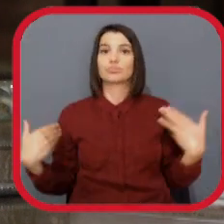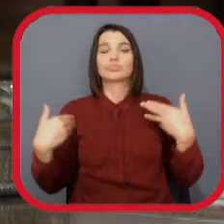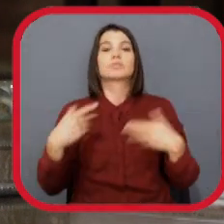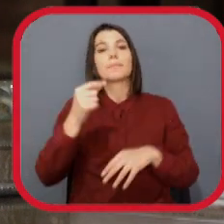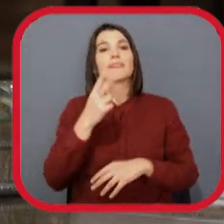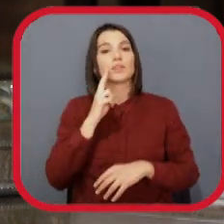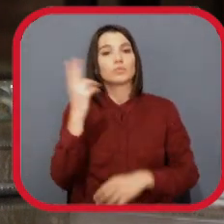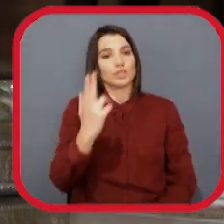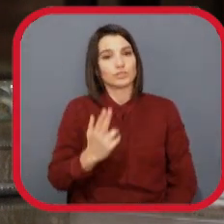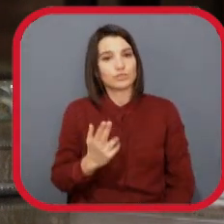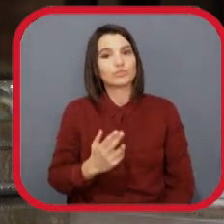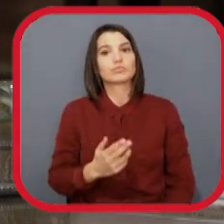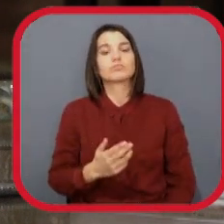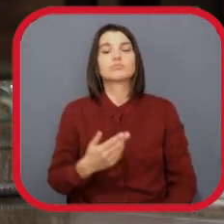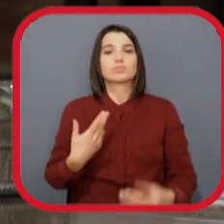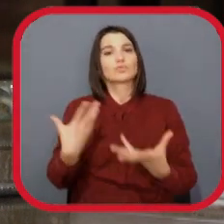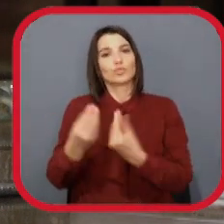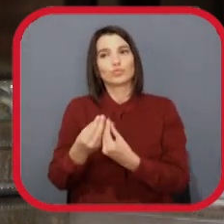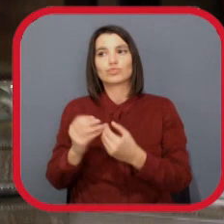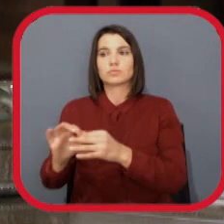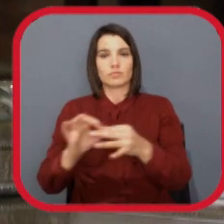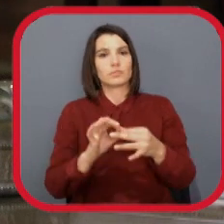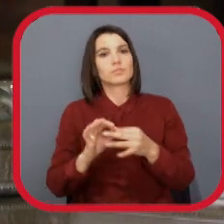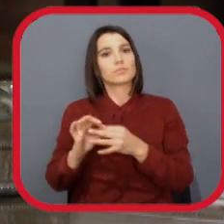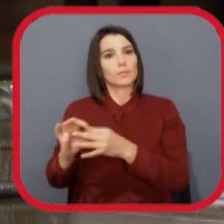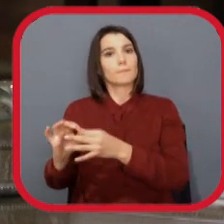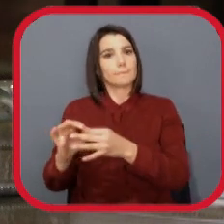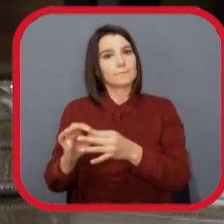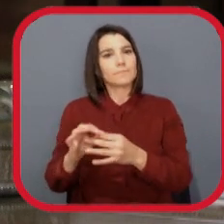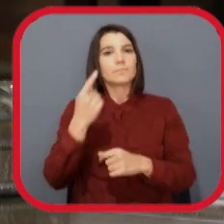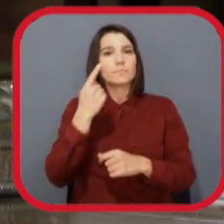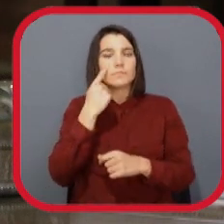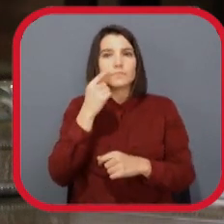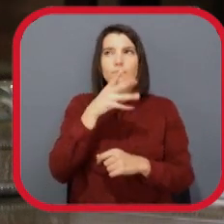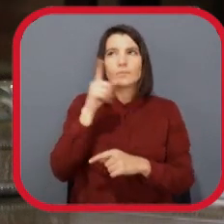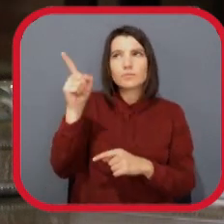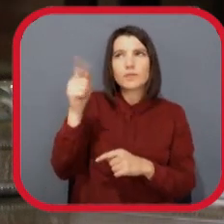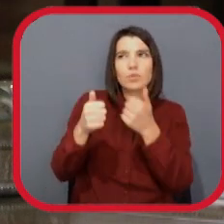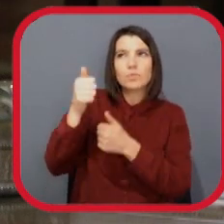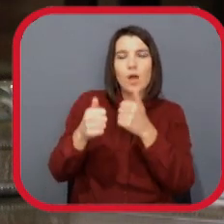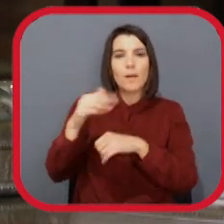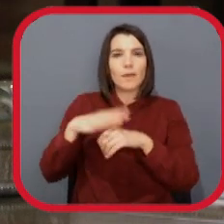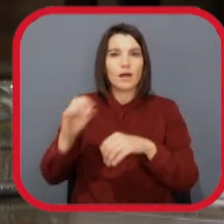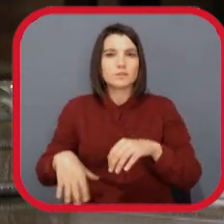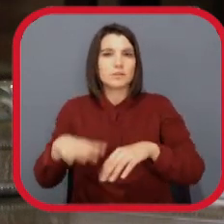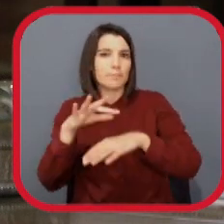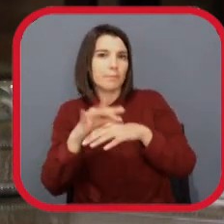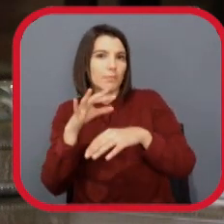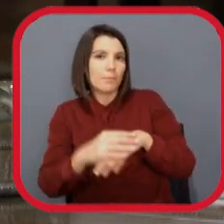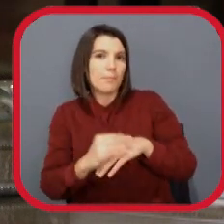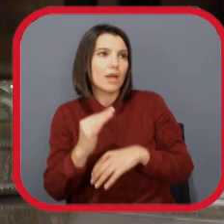diretor artístico e com eles ver se esta cor é melhor por causa da